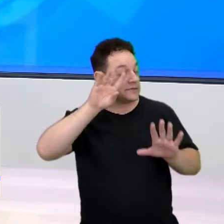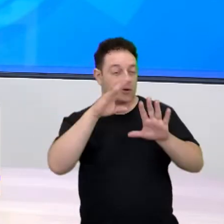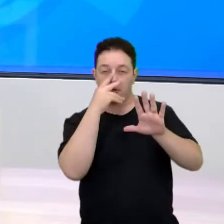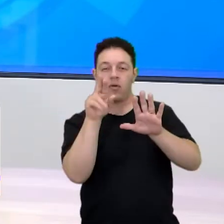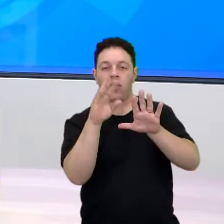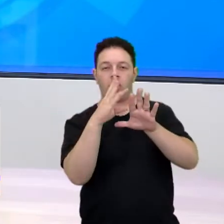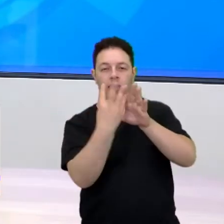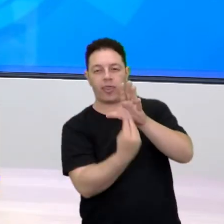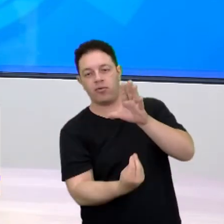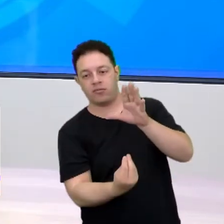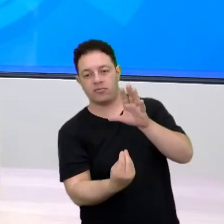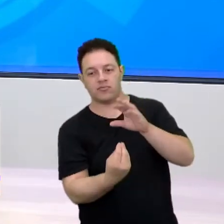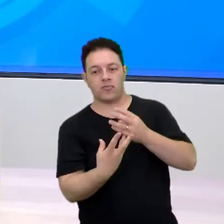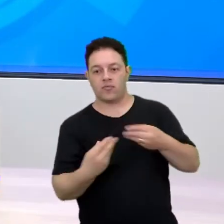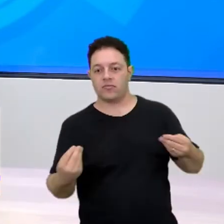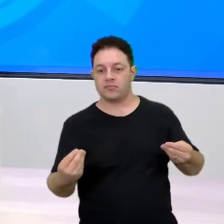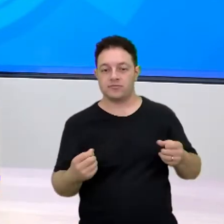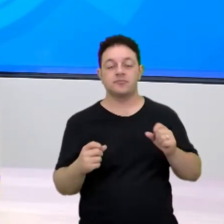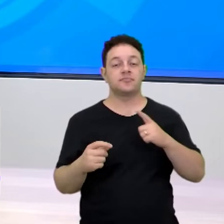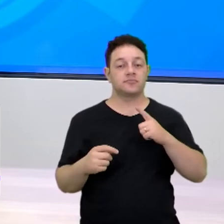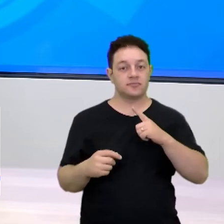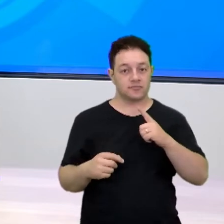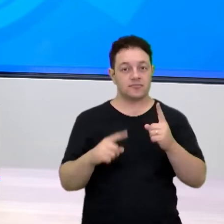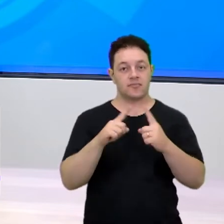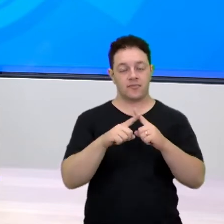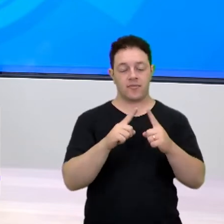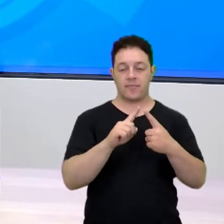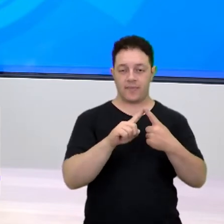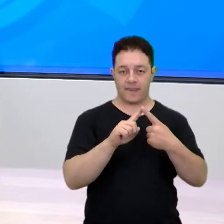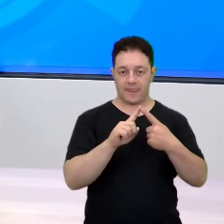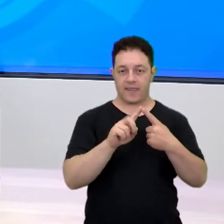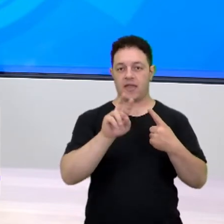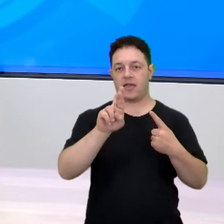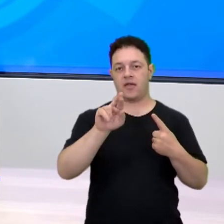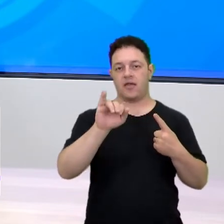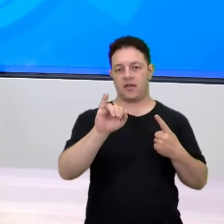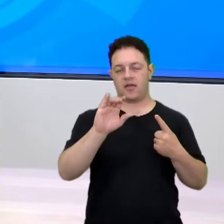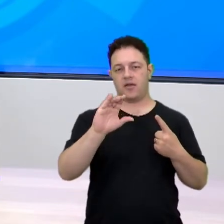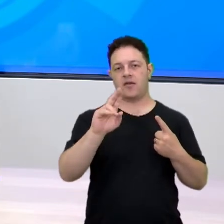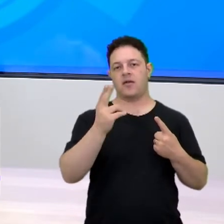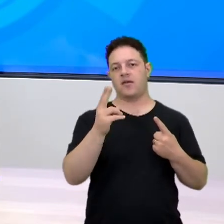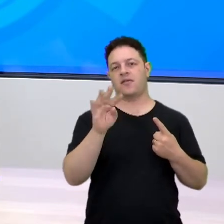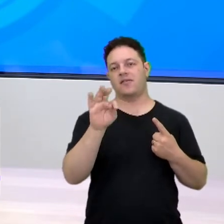viram aí que nós temos duas escalas, a escala de Richter, né, que tem